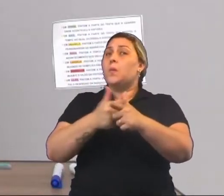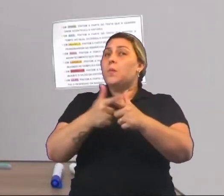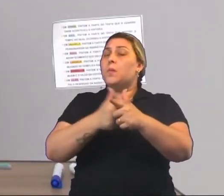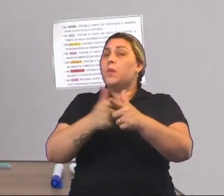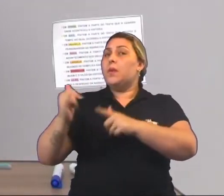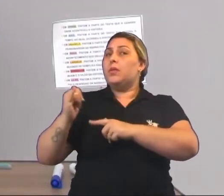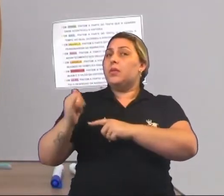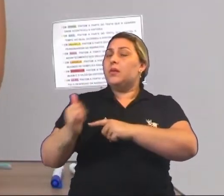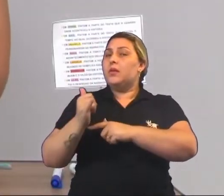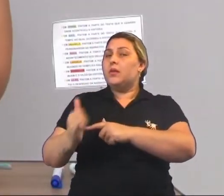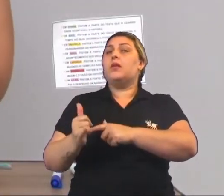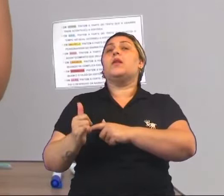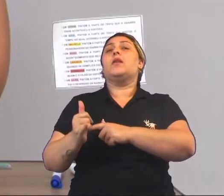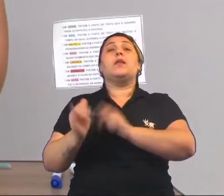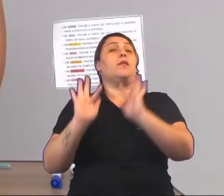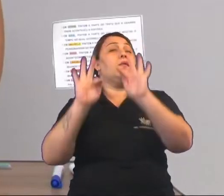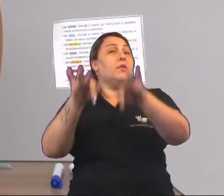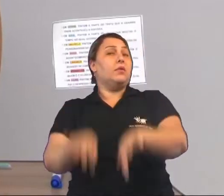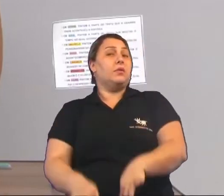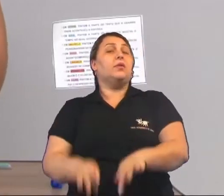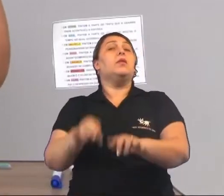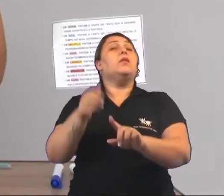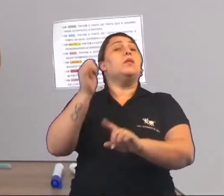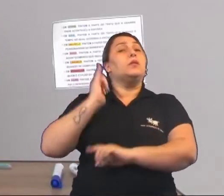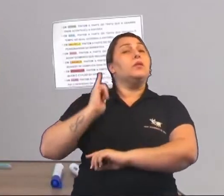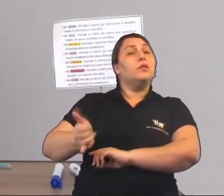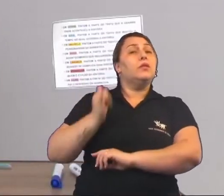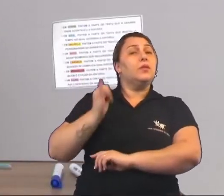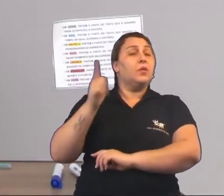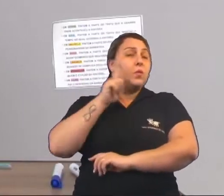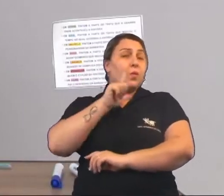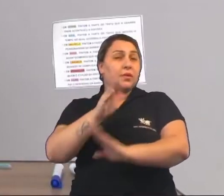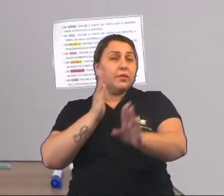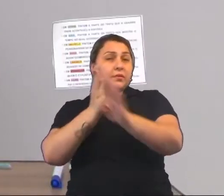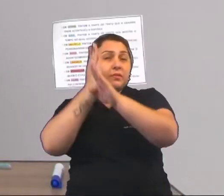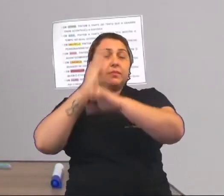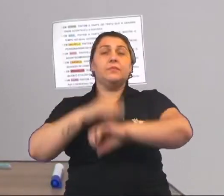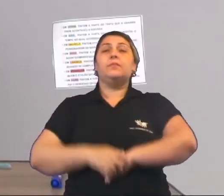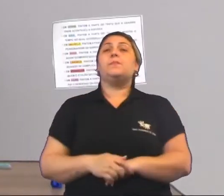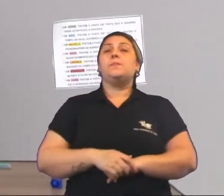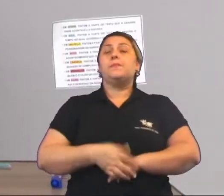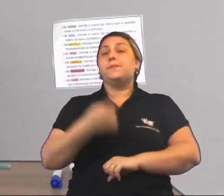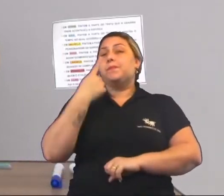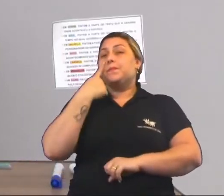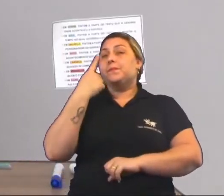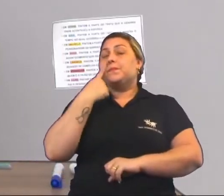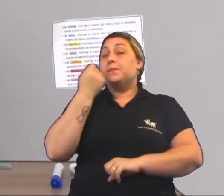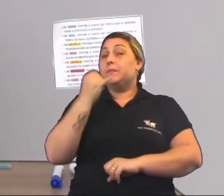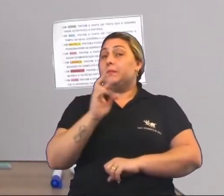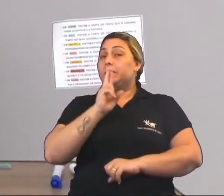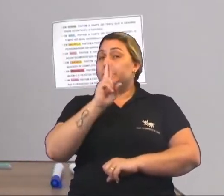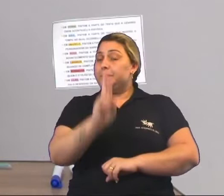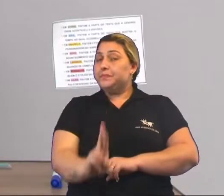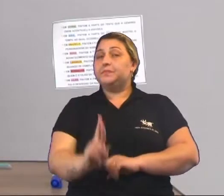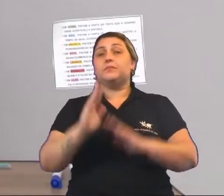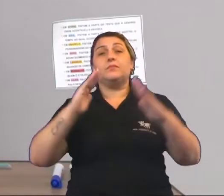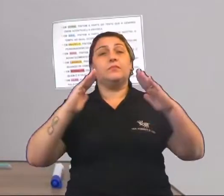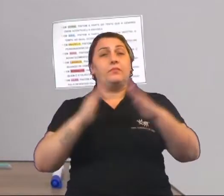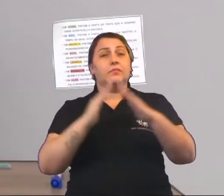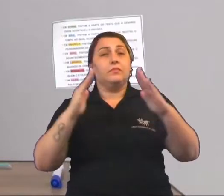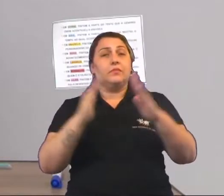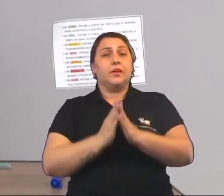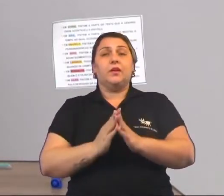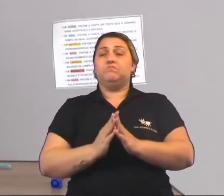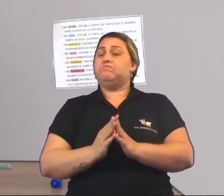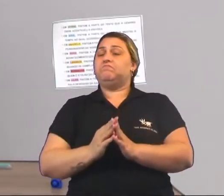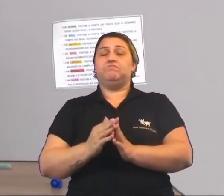da narrativa, o desfecho da narrativa. Conseguiram identificar? Olhem só, se a sua resposta em casa estiver sendo